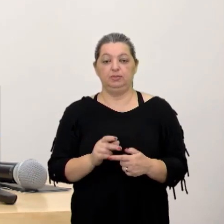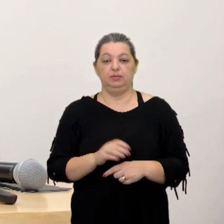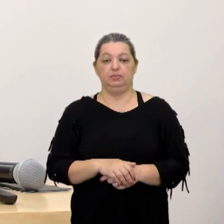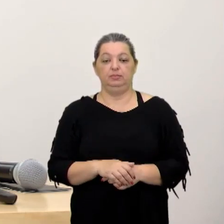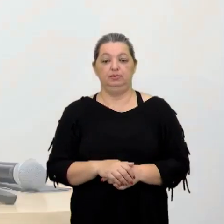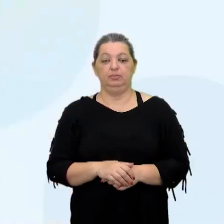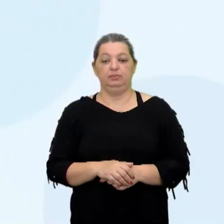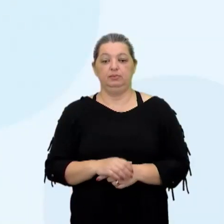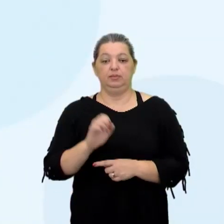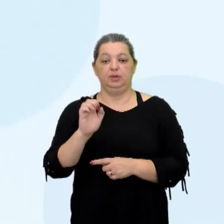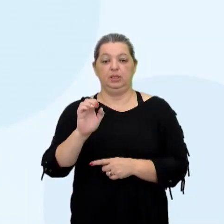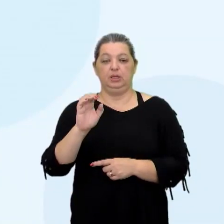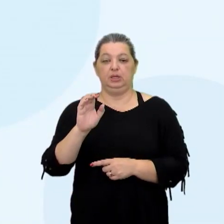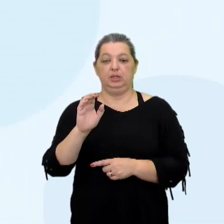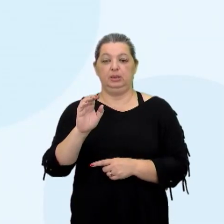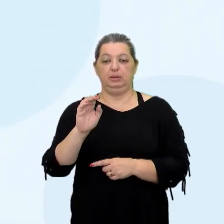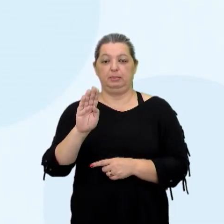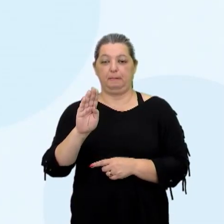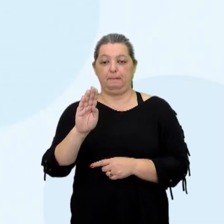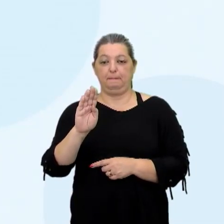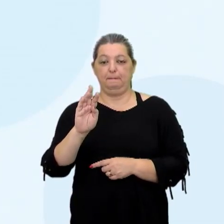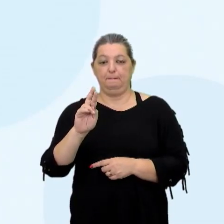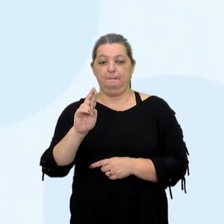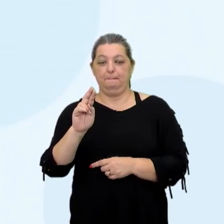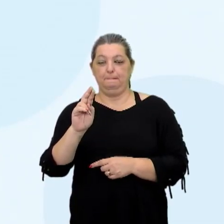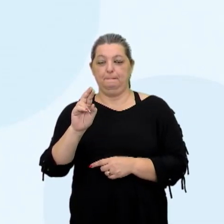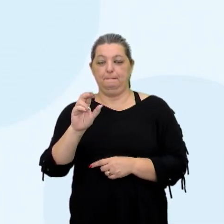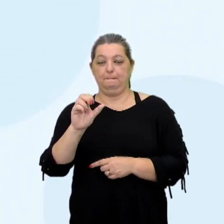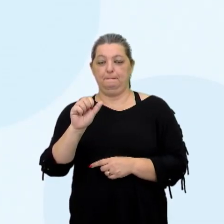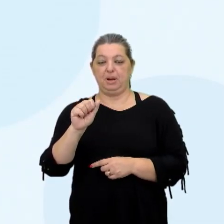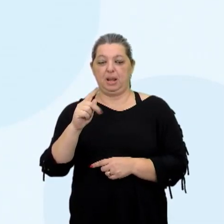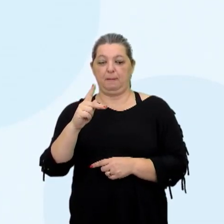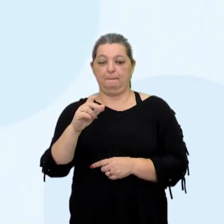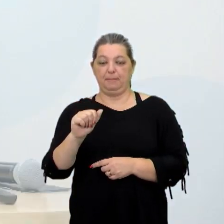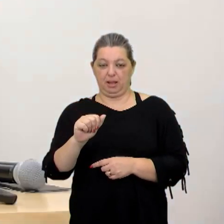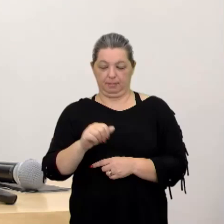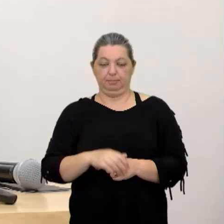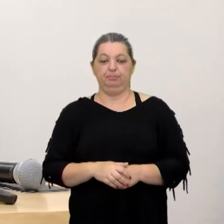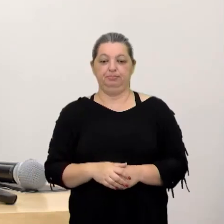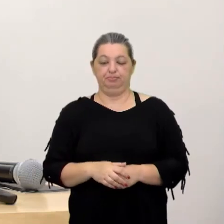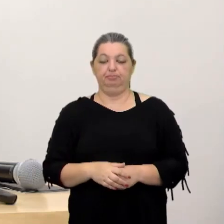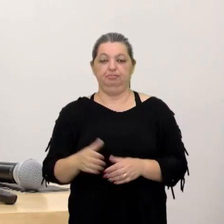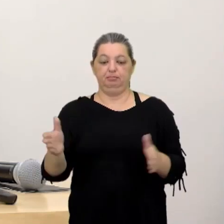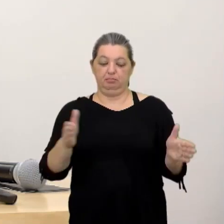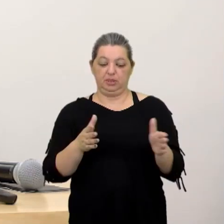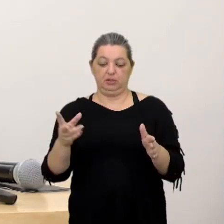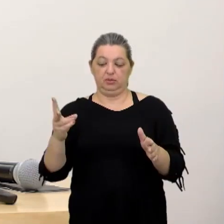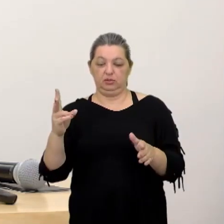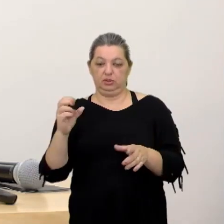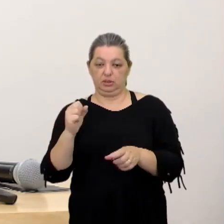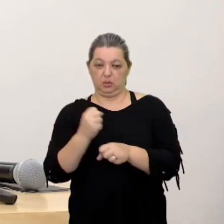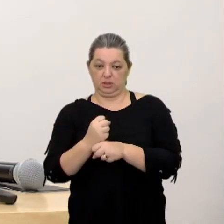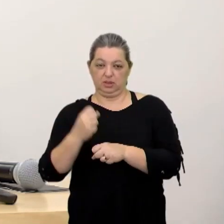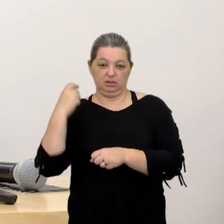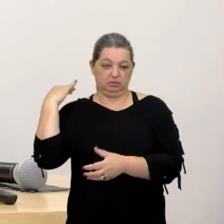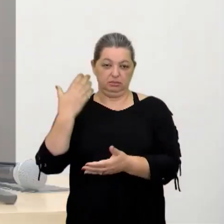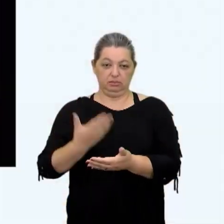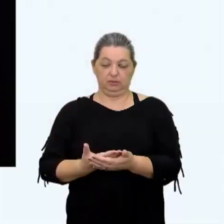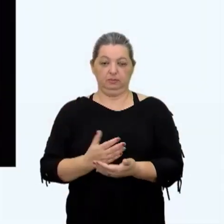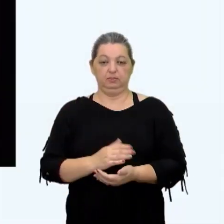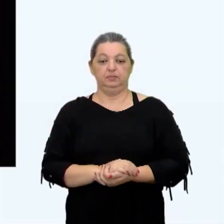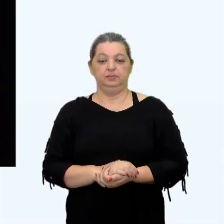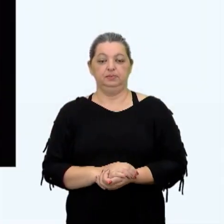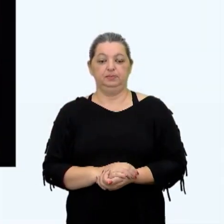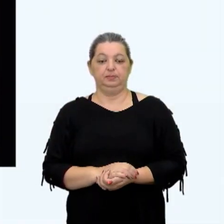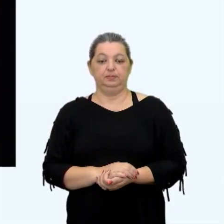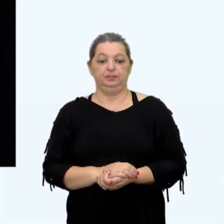né, da Embrapa, né, que mostra a evolução da agricultura aqui no Brasil nos últimos 50 anos. Daqui a pouco a gente volta.